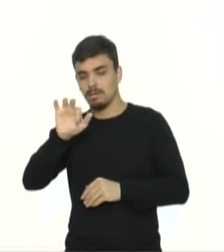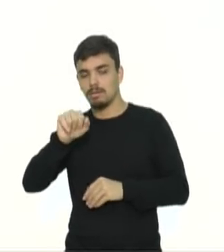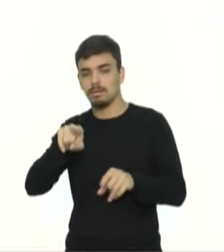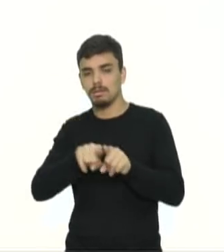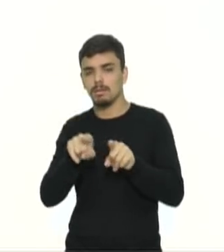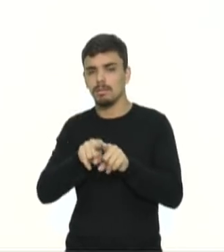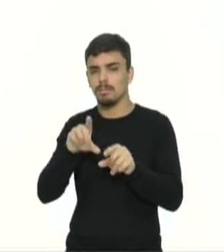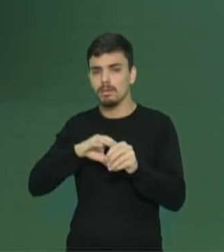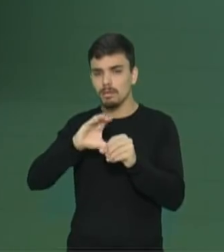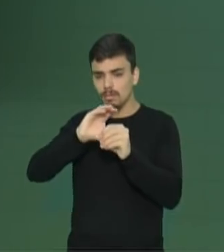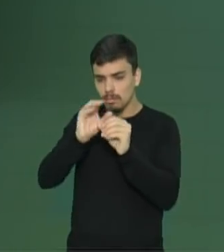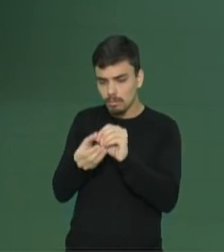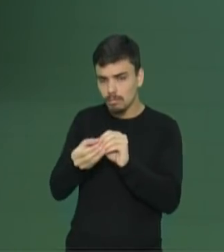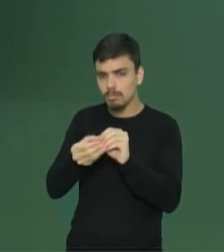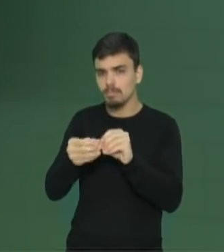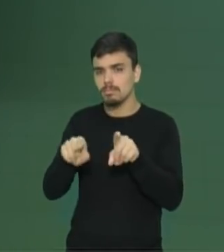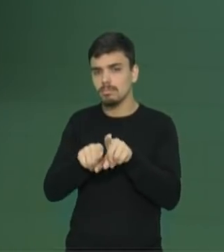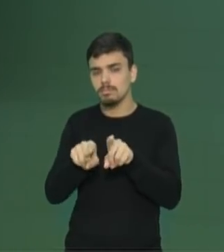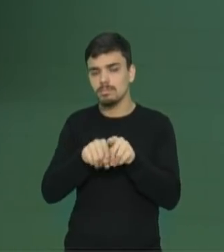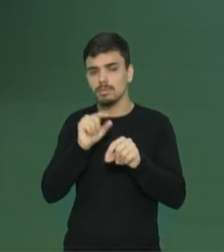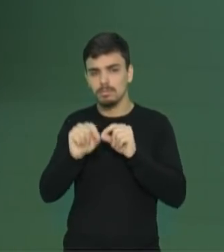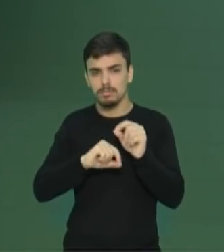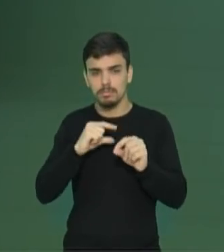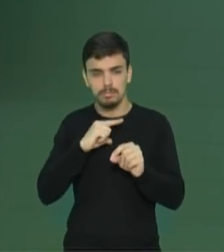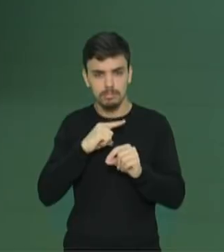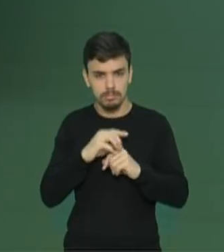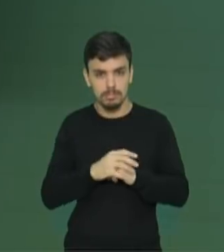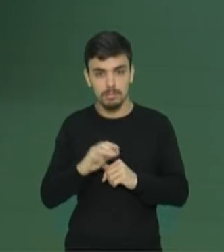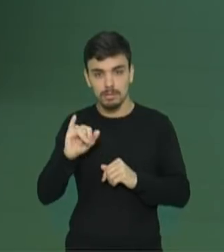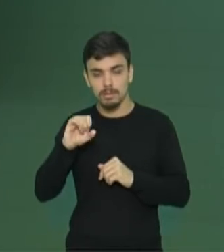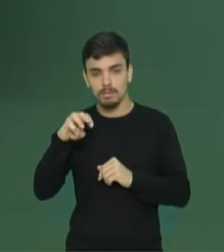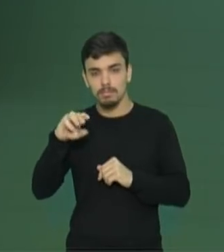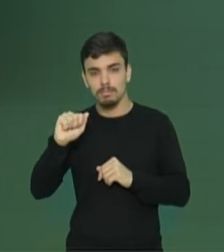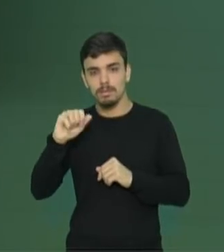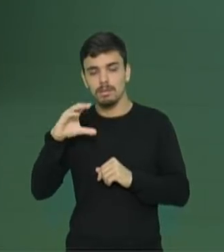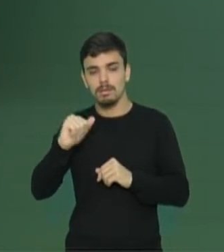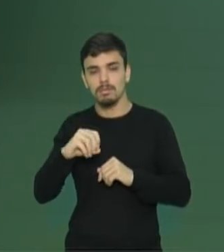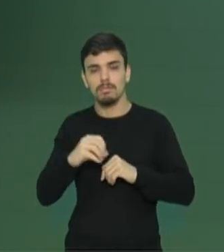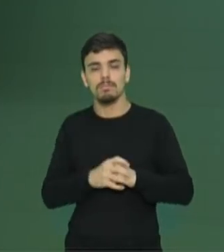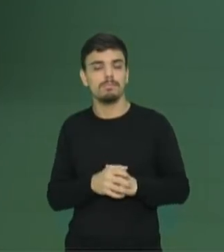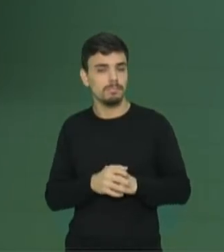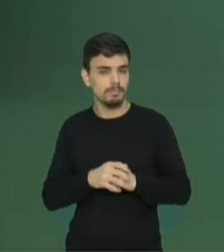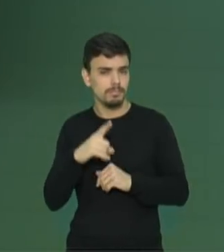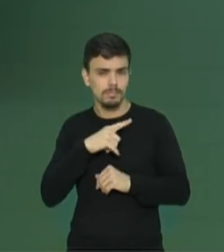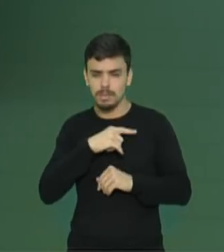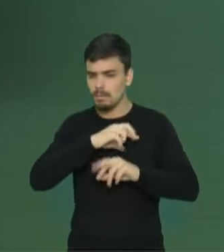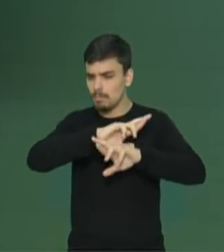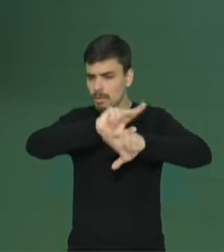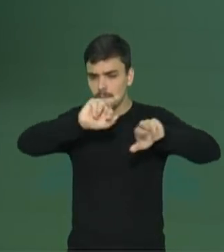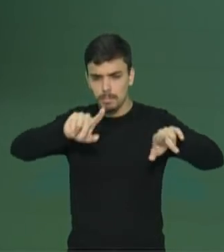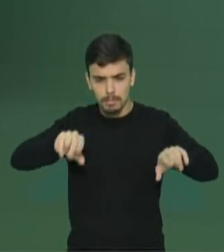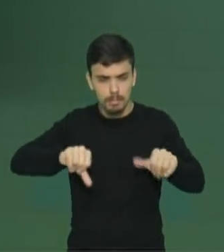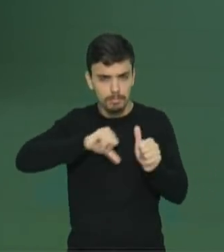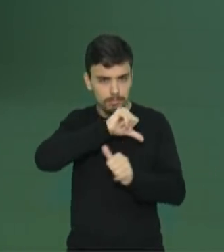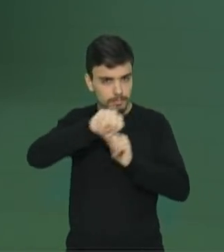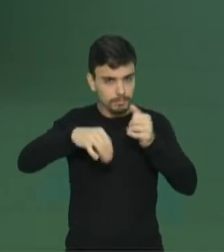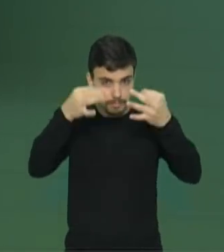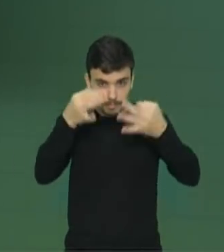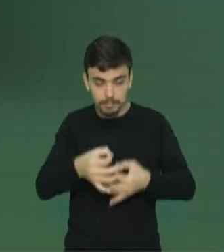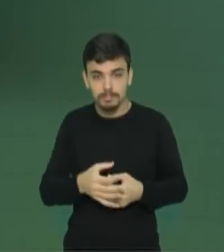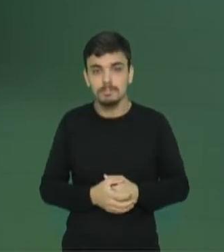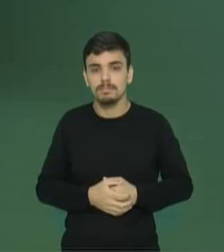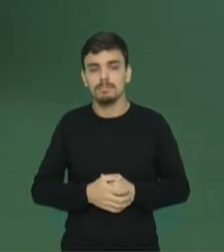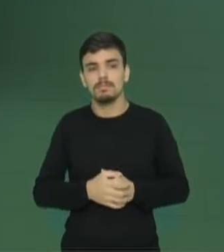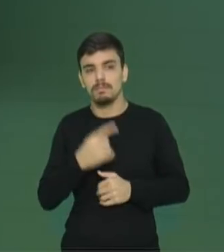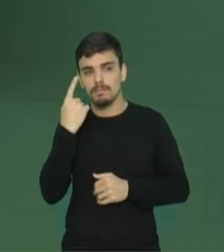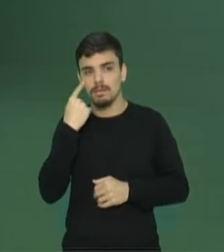casulo, que é a polpa, e do casulo emerge um ímago, um adulto. Então, várias transformações, correto? Então, lá